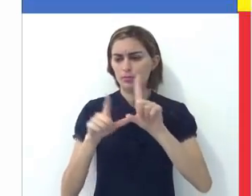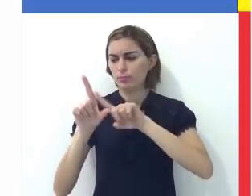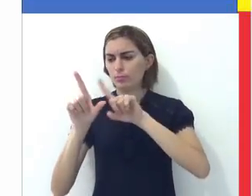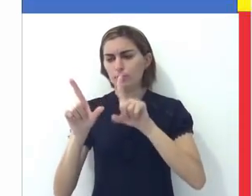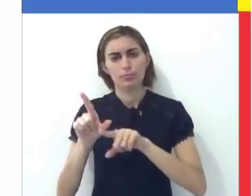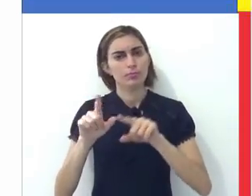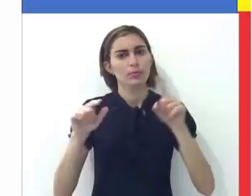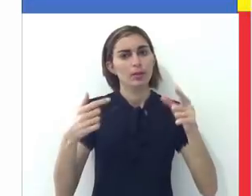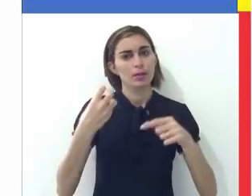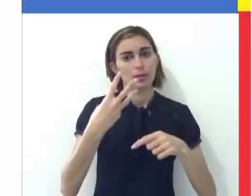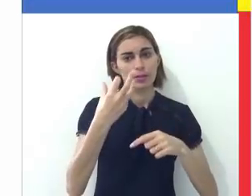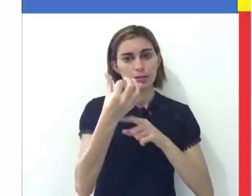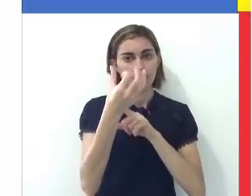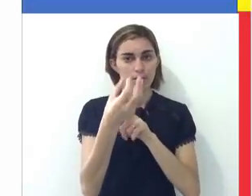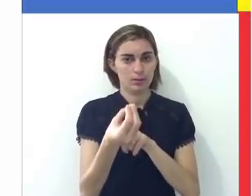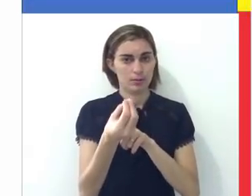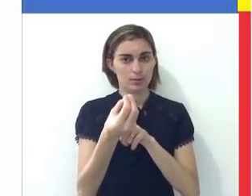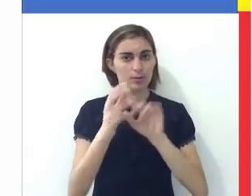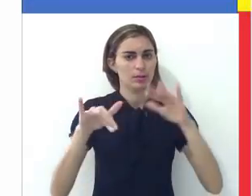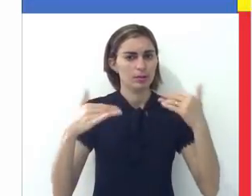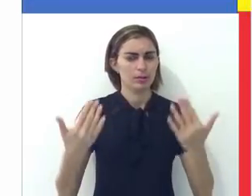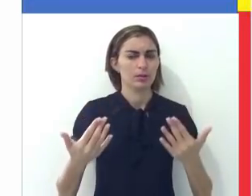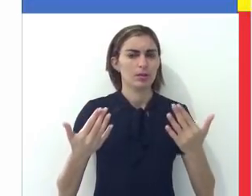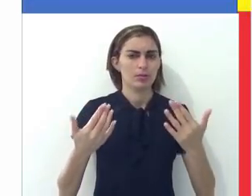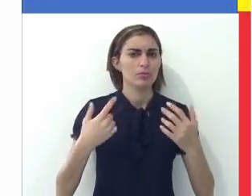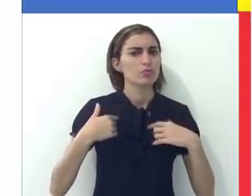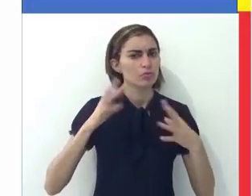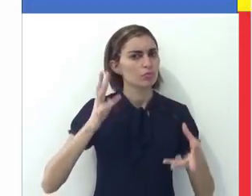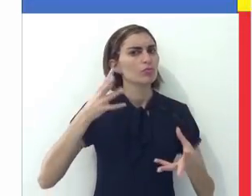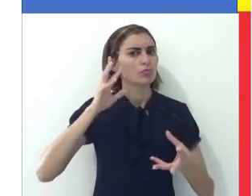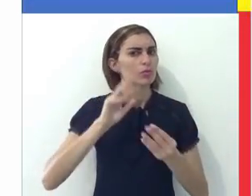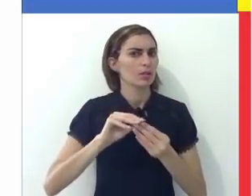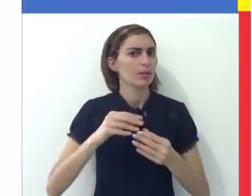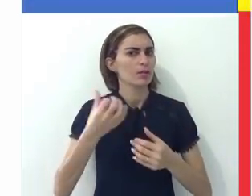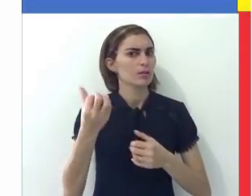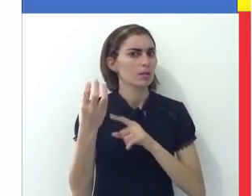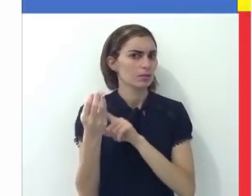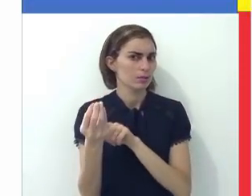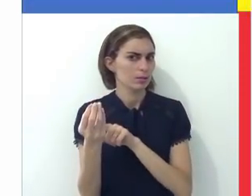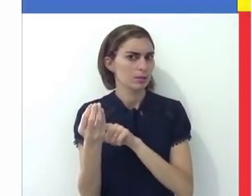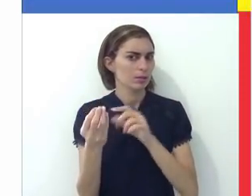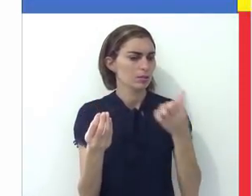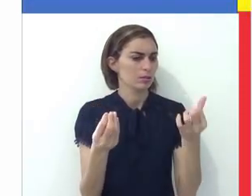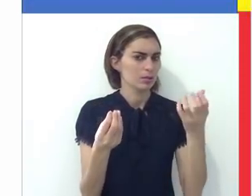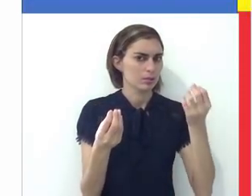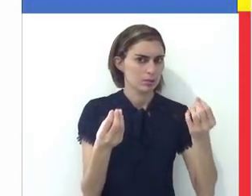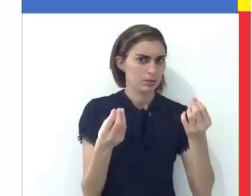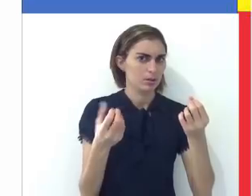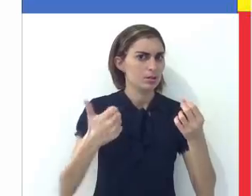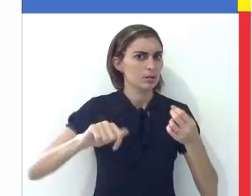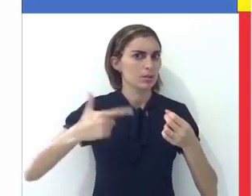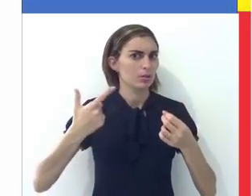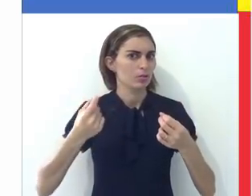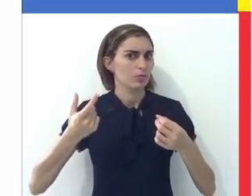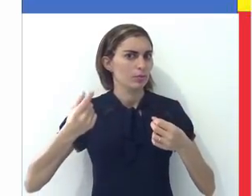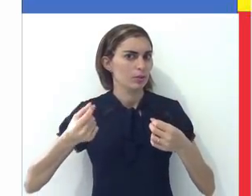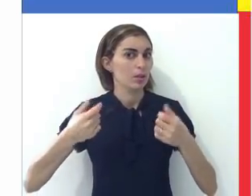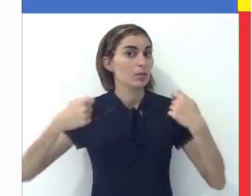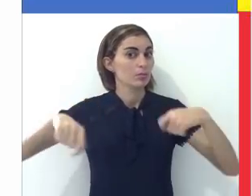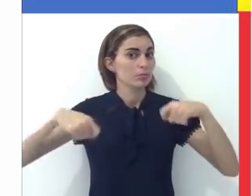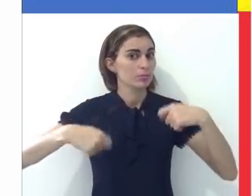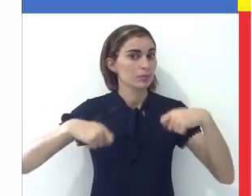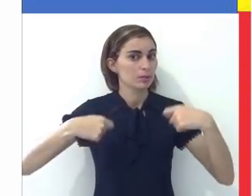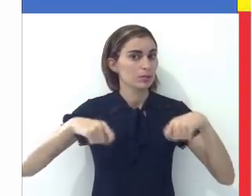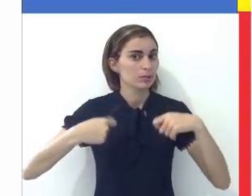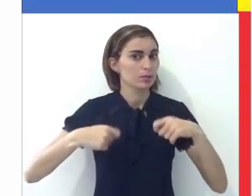ângulos internos de um quadrilátero é 360. Então, a gente já tem aí 60 do x e 60 do y, 120. A